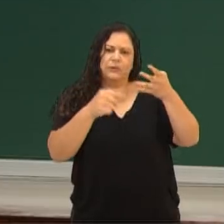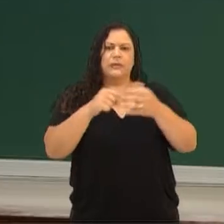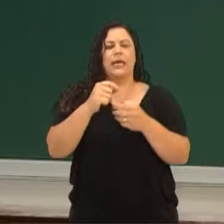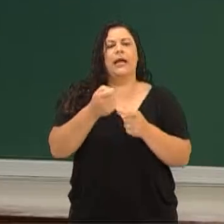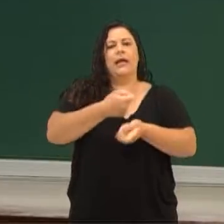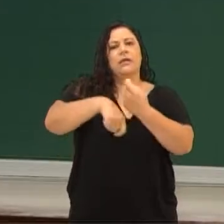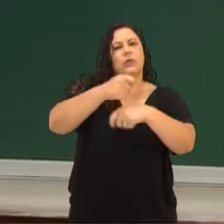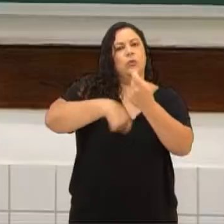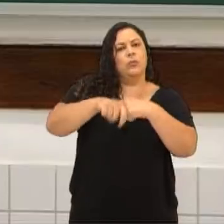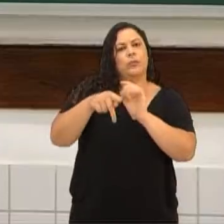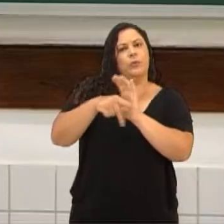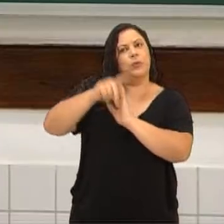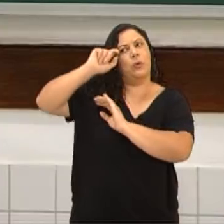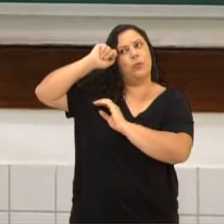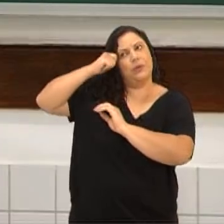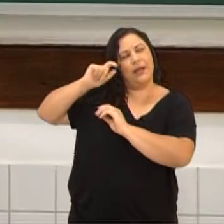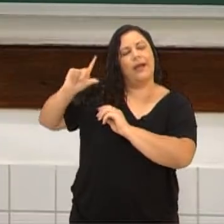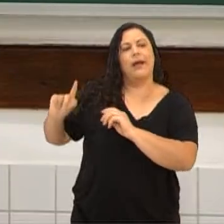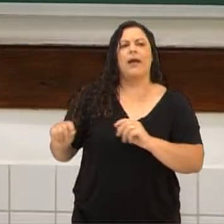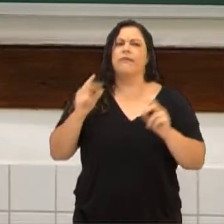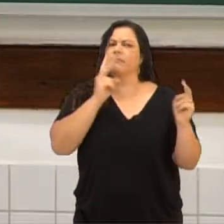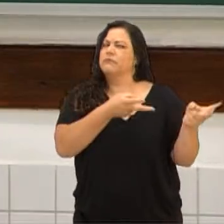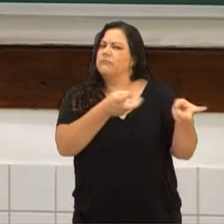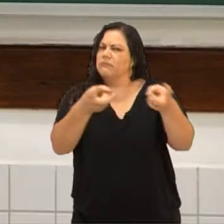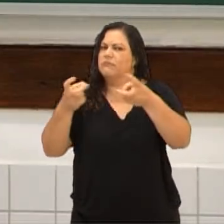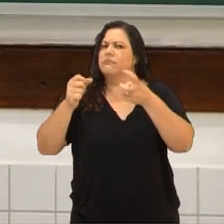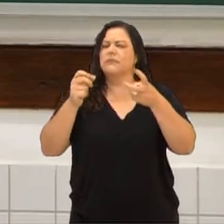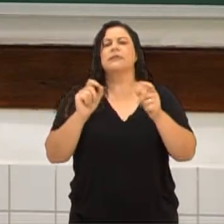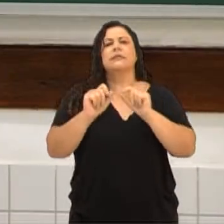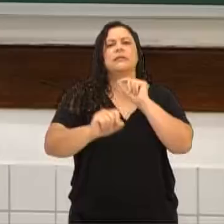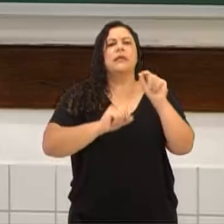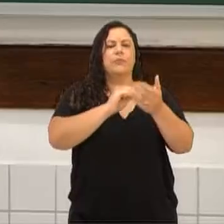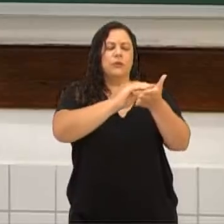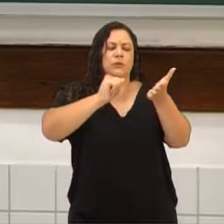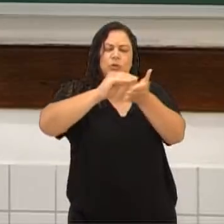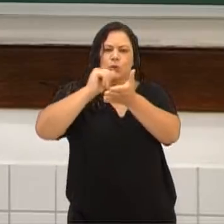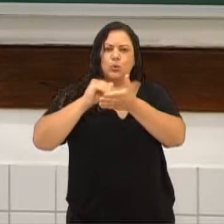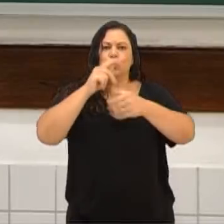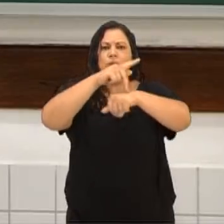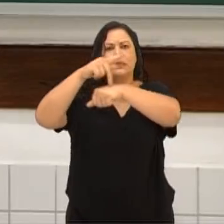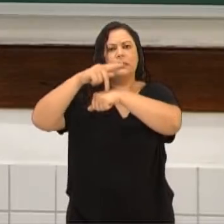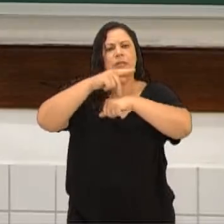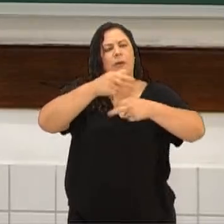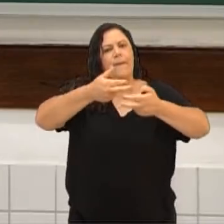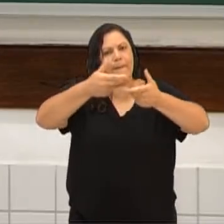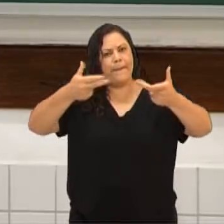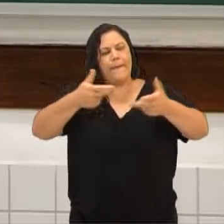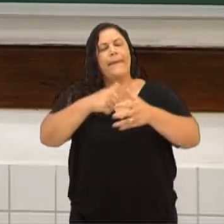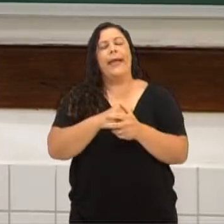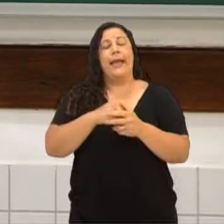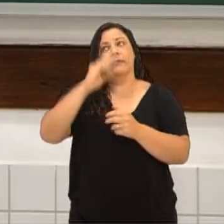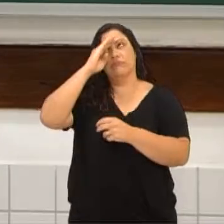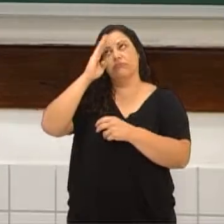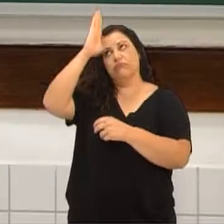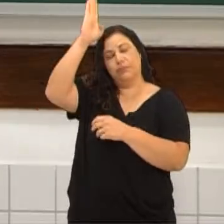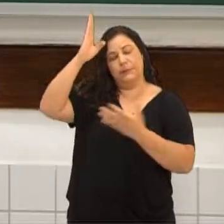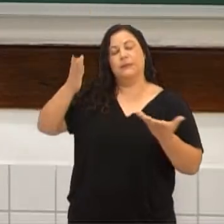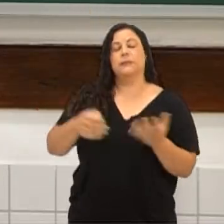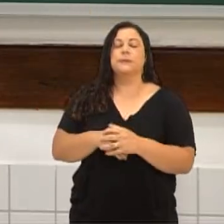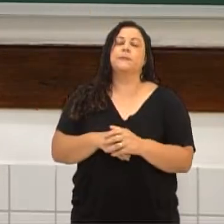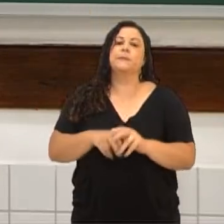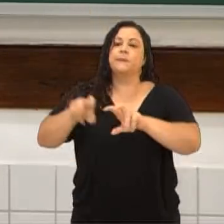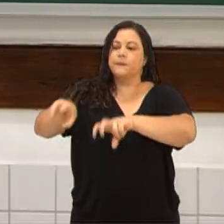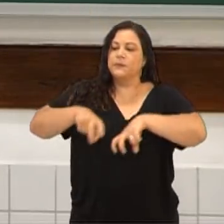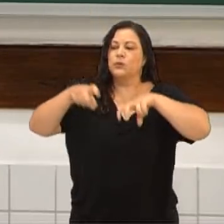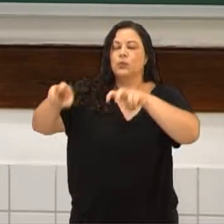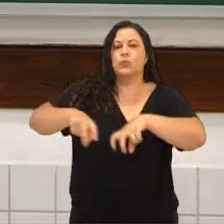africana. Percebemos que a atividade mineral, né, está no topo aí dessas atividades, a agricultura e a